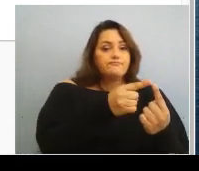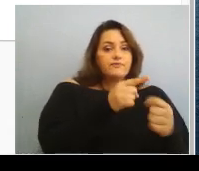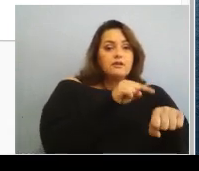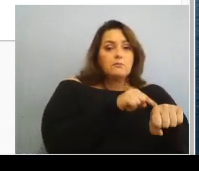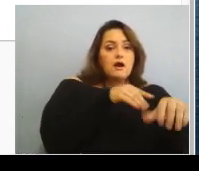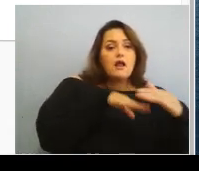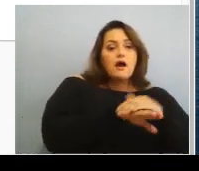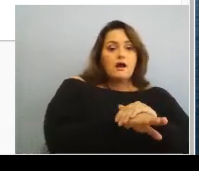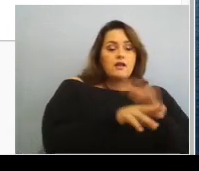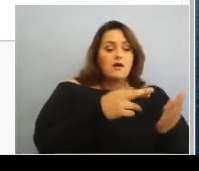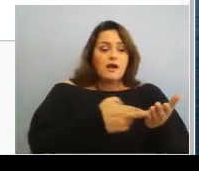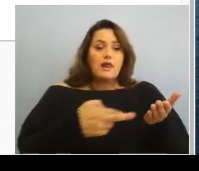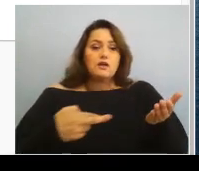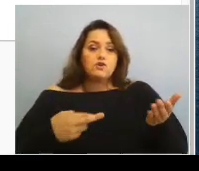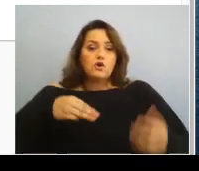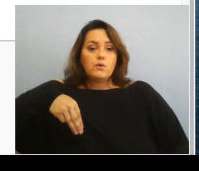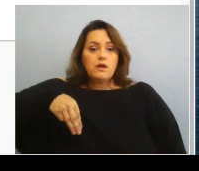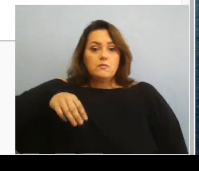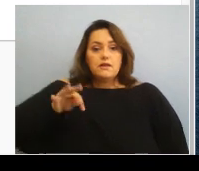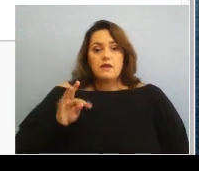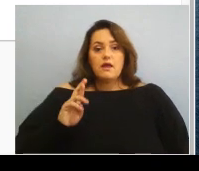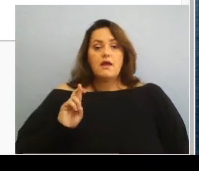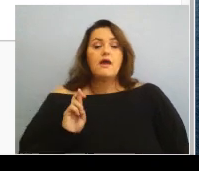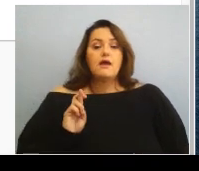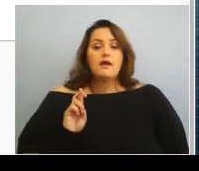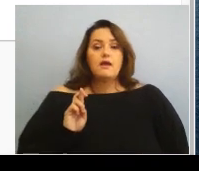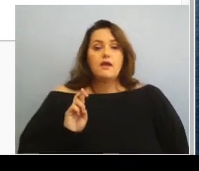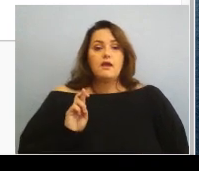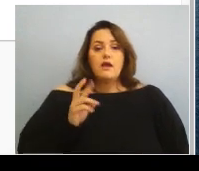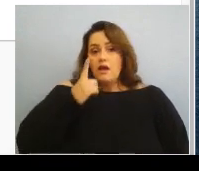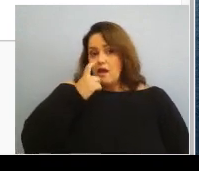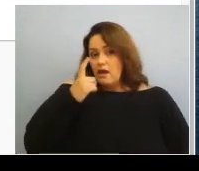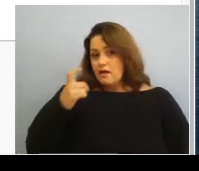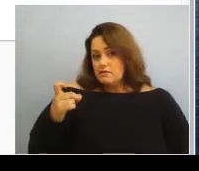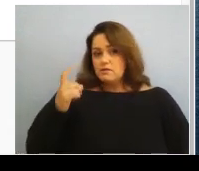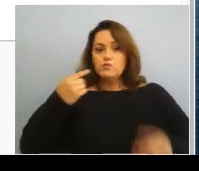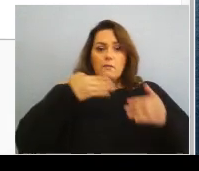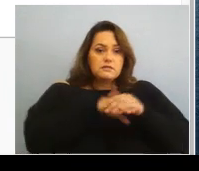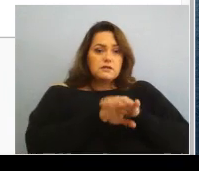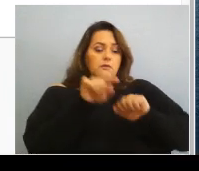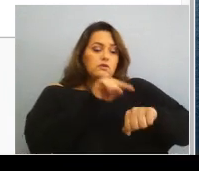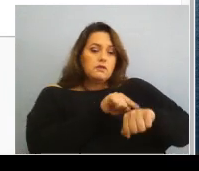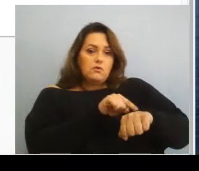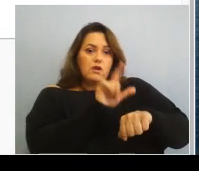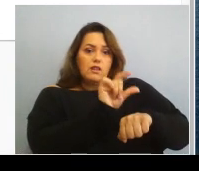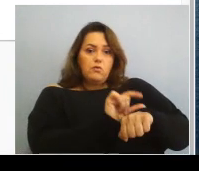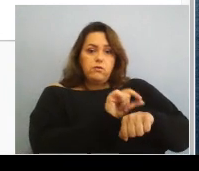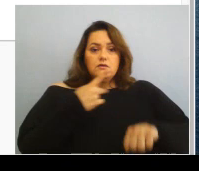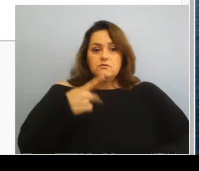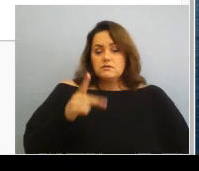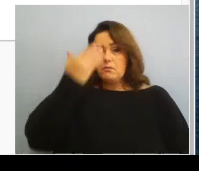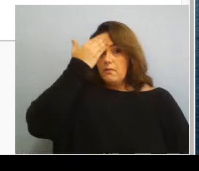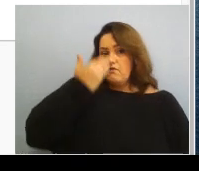pode fazer um relatório de MTRs sobre resíduos que estejam em armazenamento temporário, caso esteja no seu